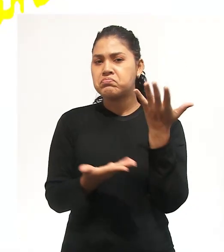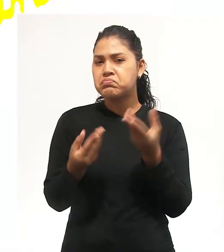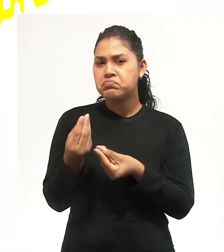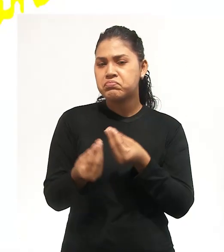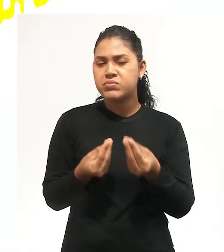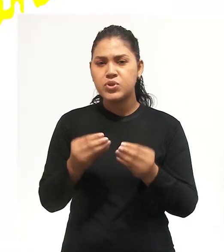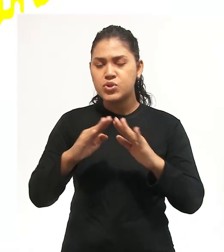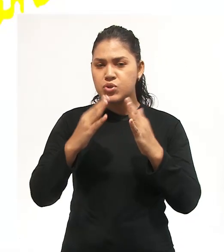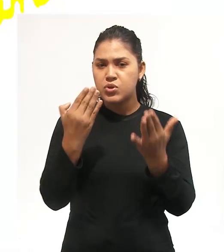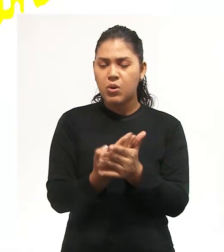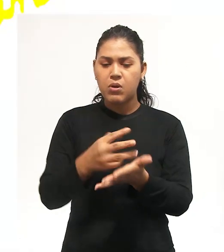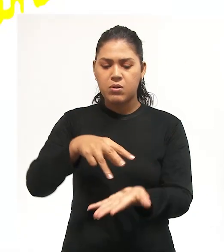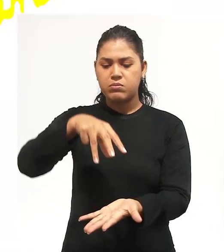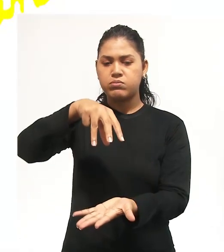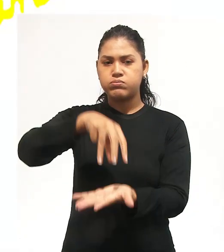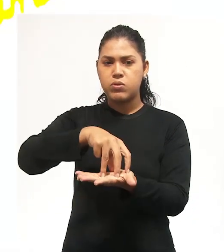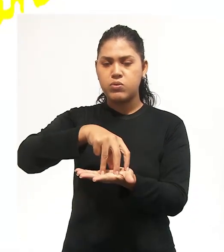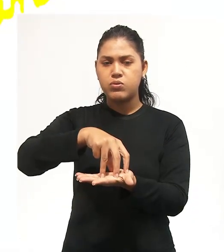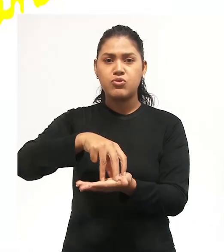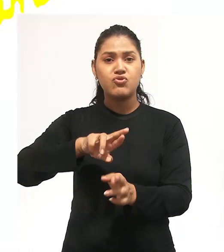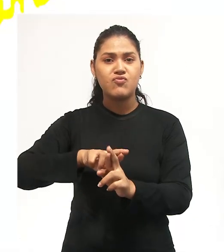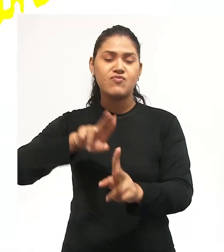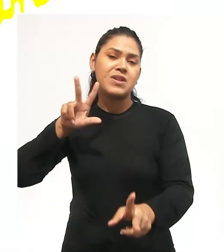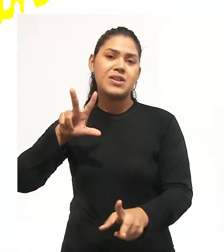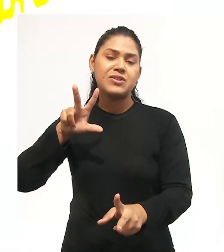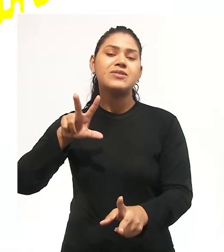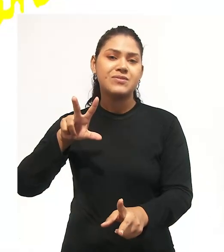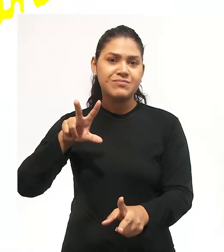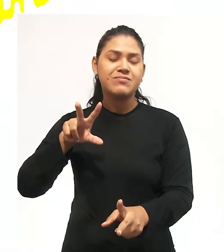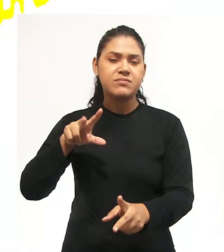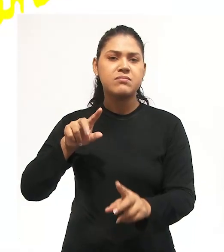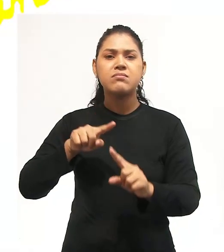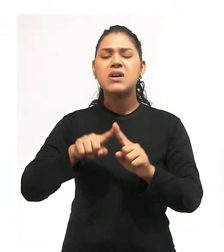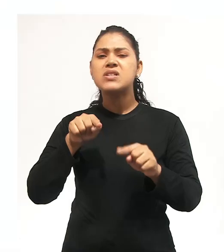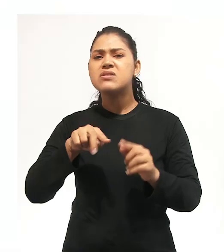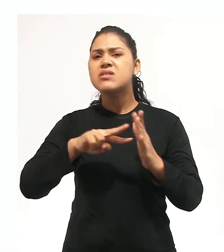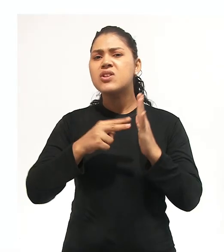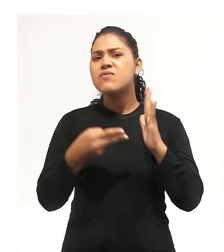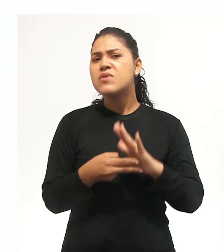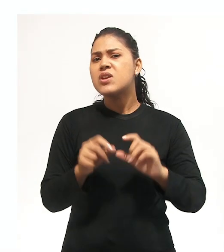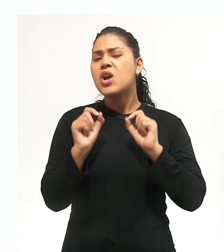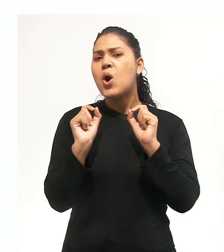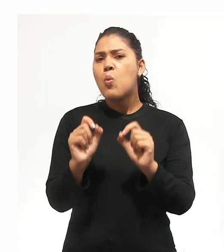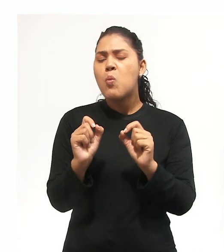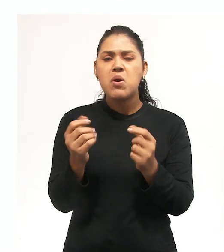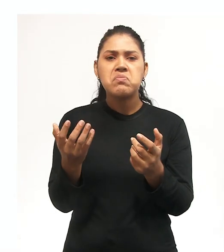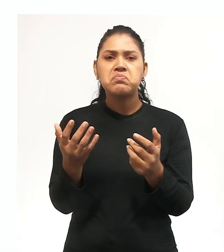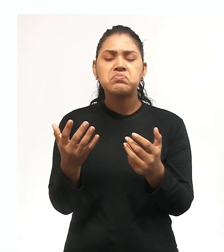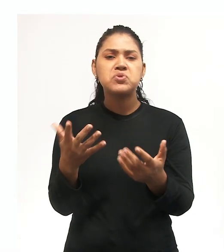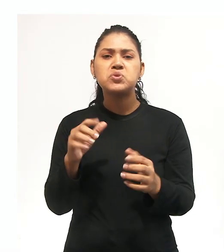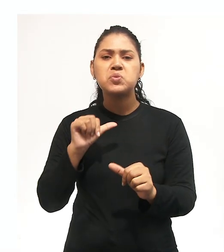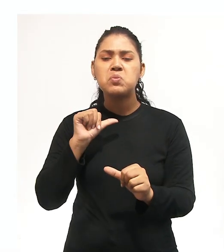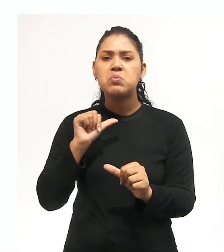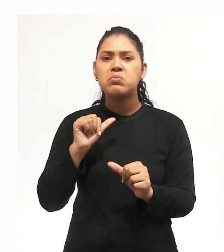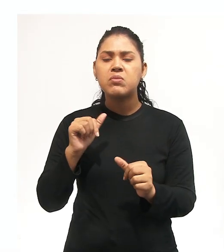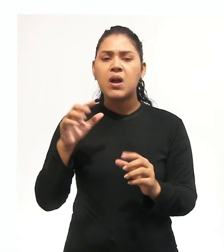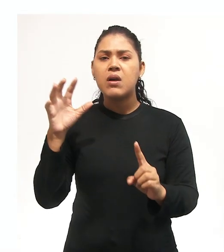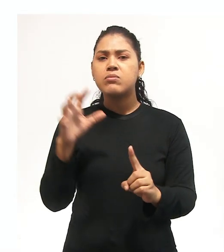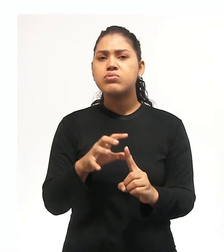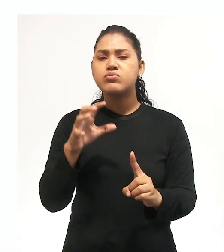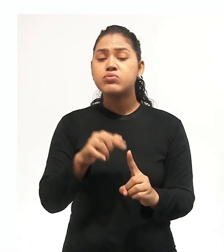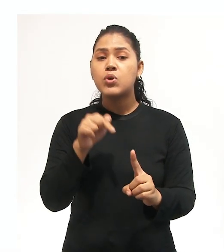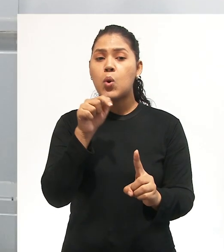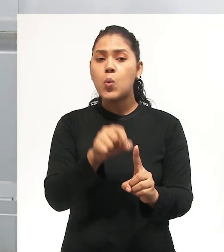A escola tem todo um aspecto estrutural diferenciado. E o que isso interfere, professora? O que